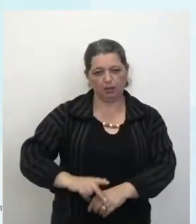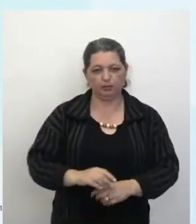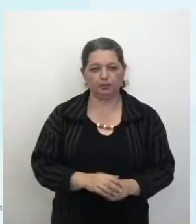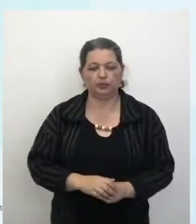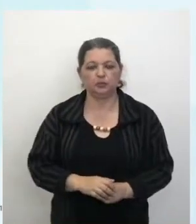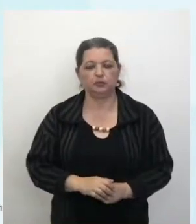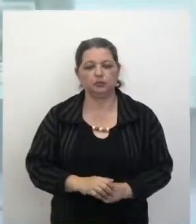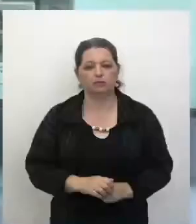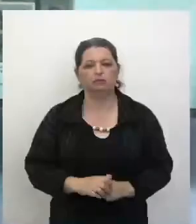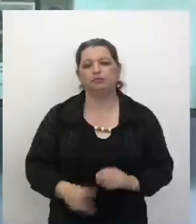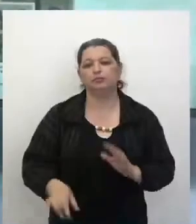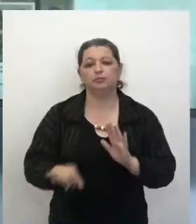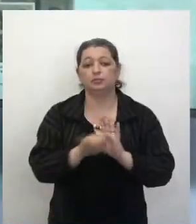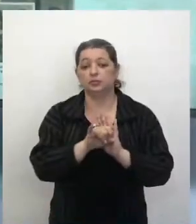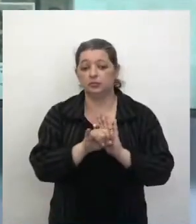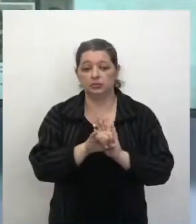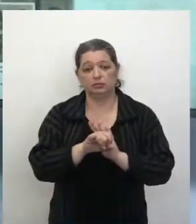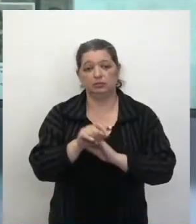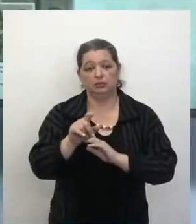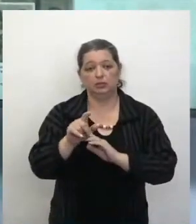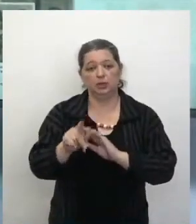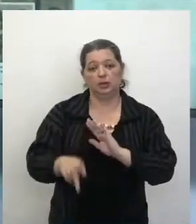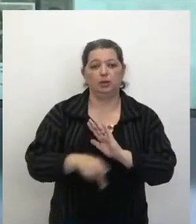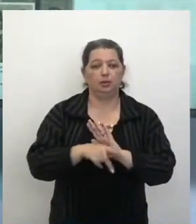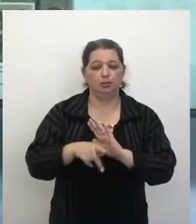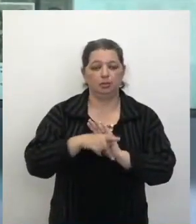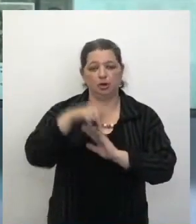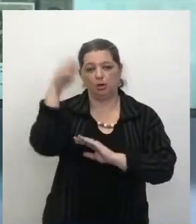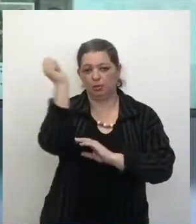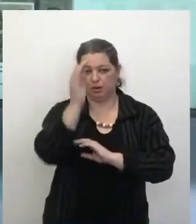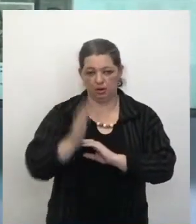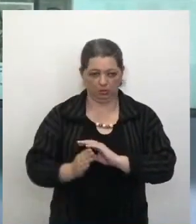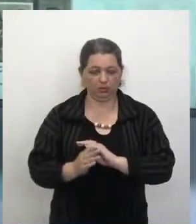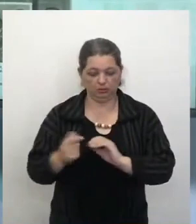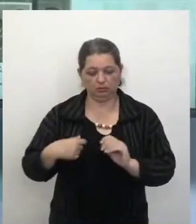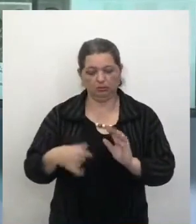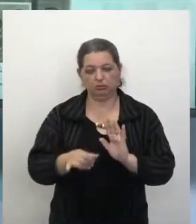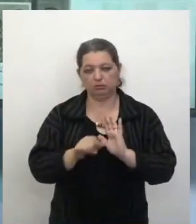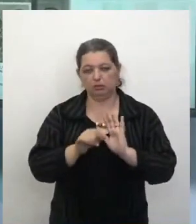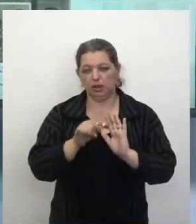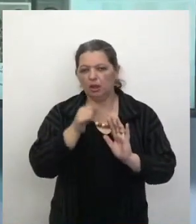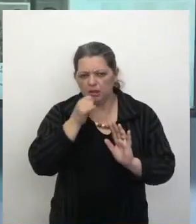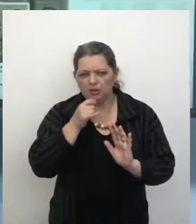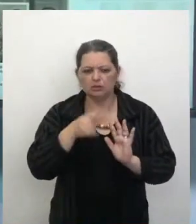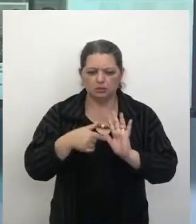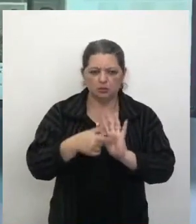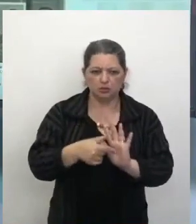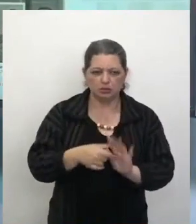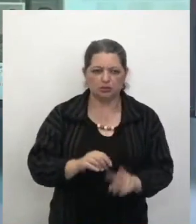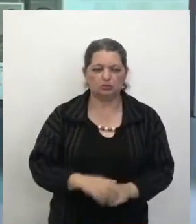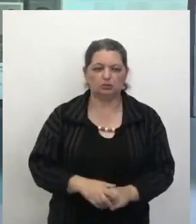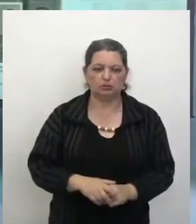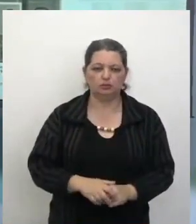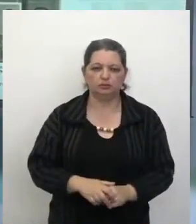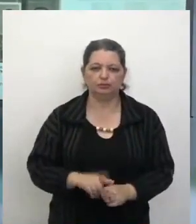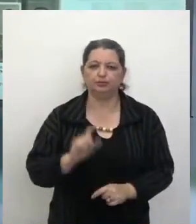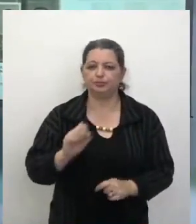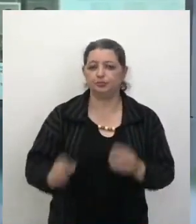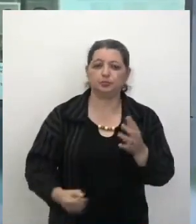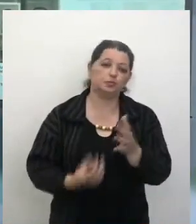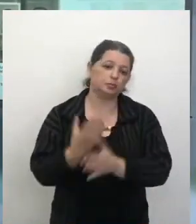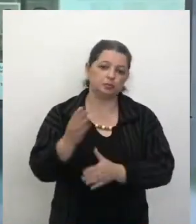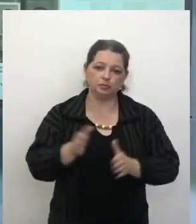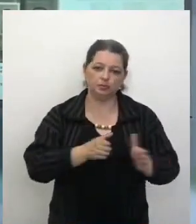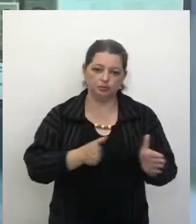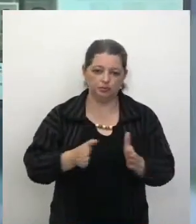brasilidade Essa identidade nacional Ao qual eu tô aqui exemplificando falando muito dela foi construída